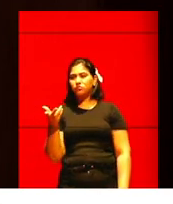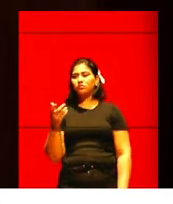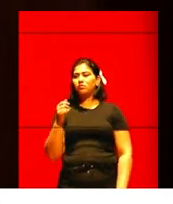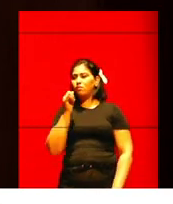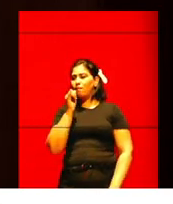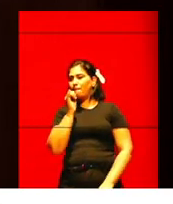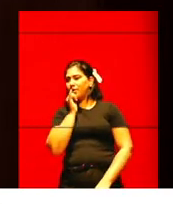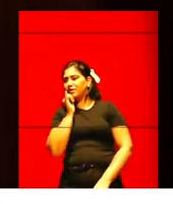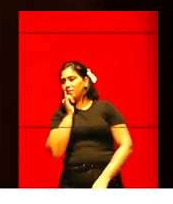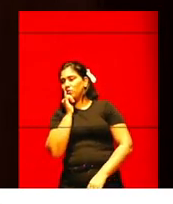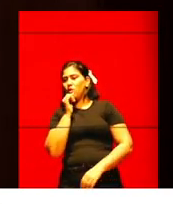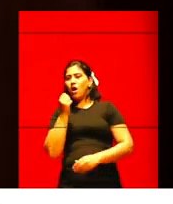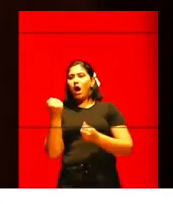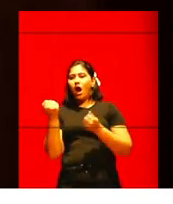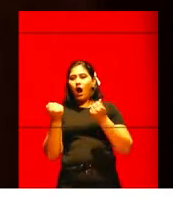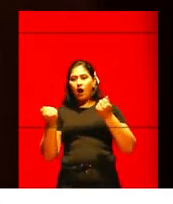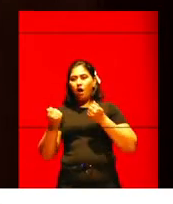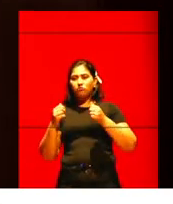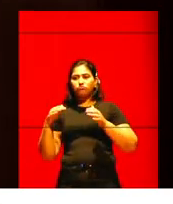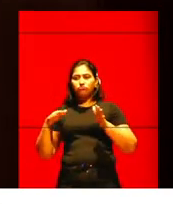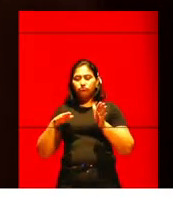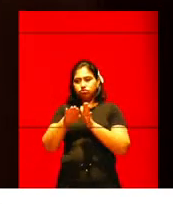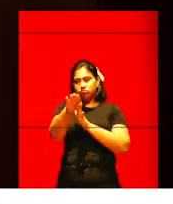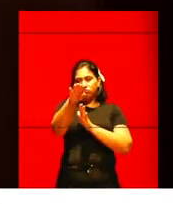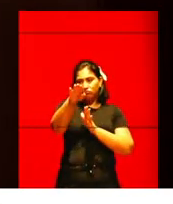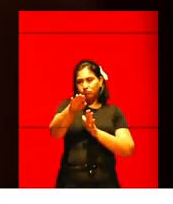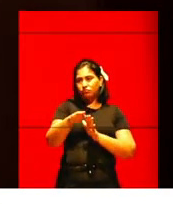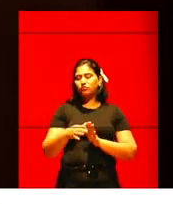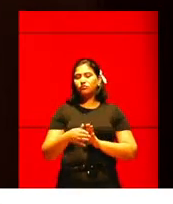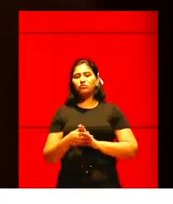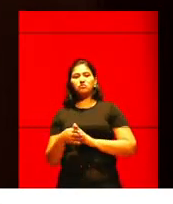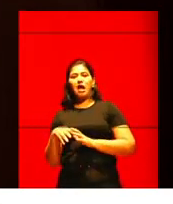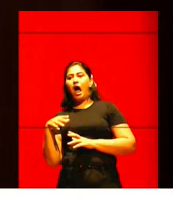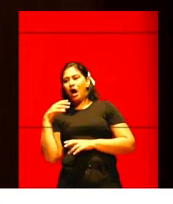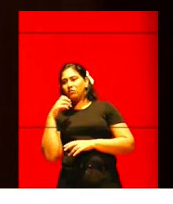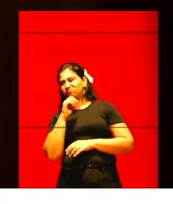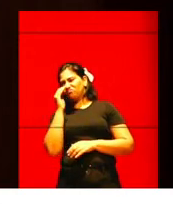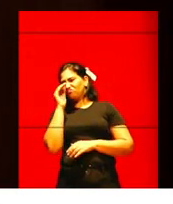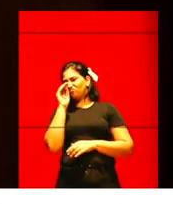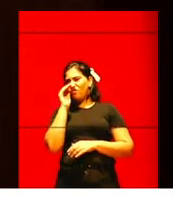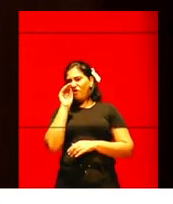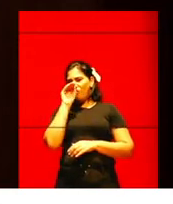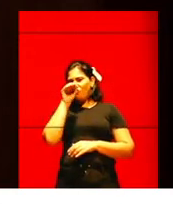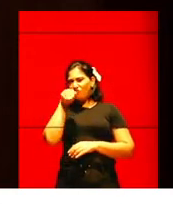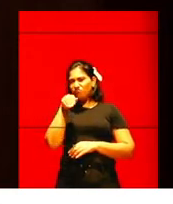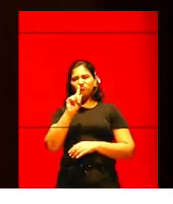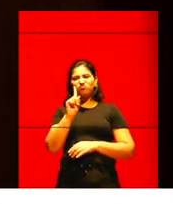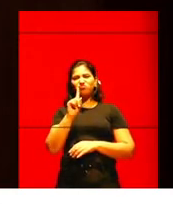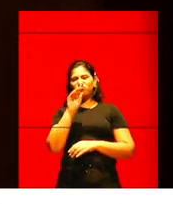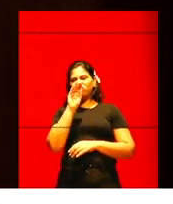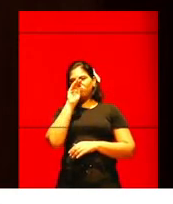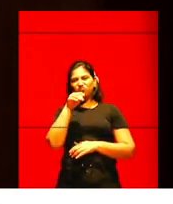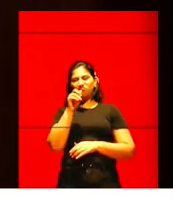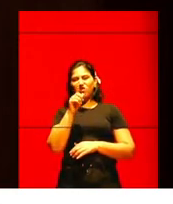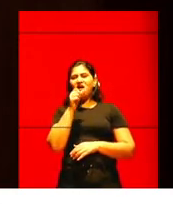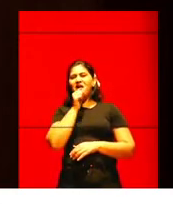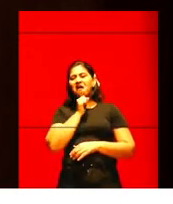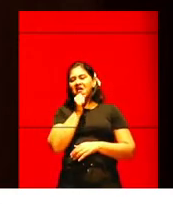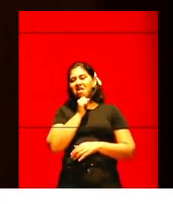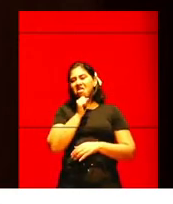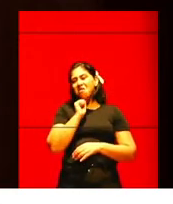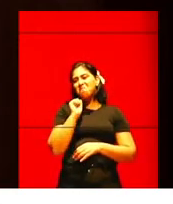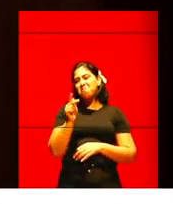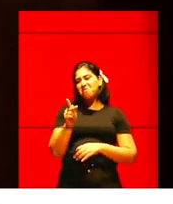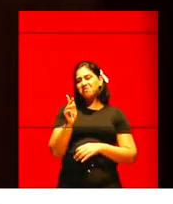carro rápido, né? Anda no Fusca e fica pé da vida. Fusca não, Fusca não, Fusca não. Carro tem que ir de 0 a 100 em 12